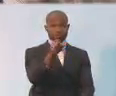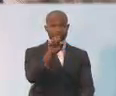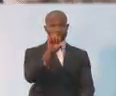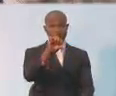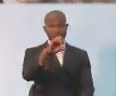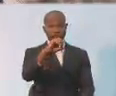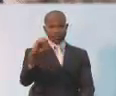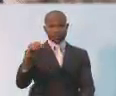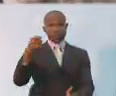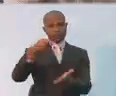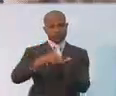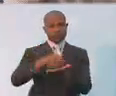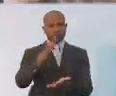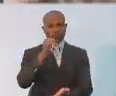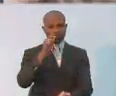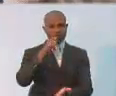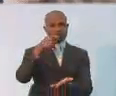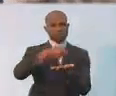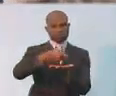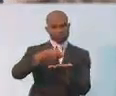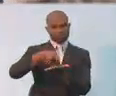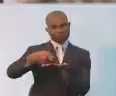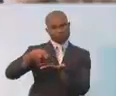R$ 4.698.900 é folha de pagamento.